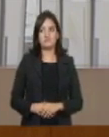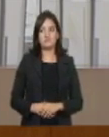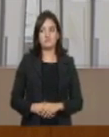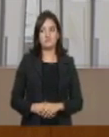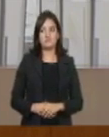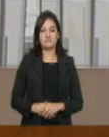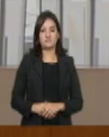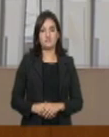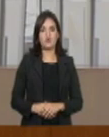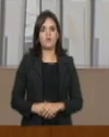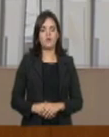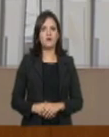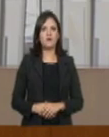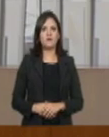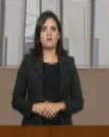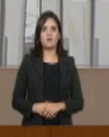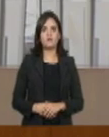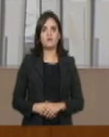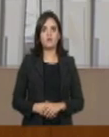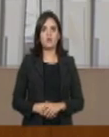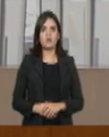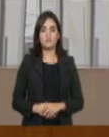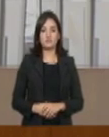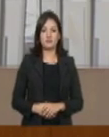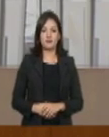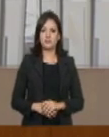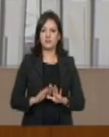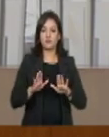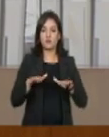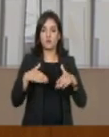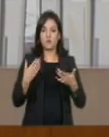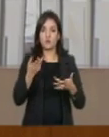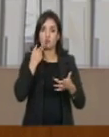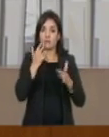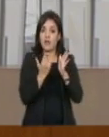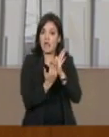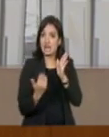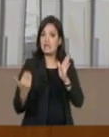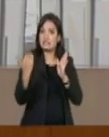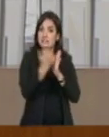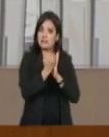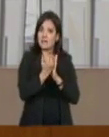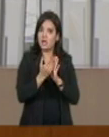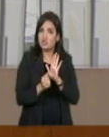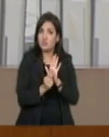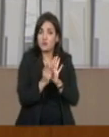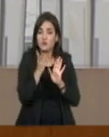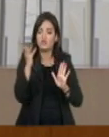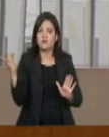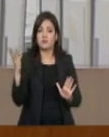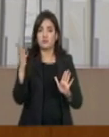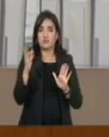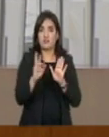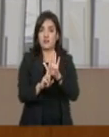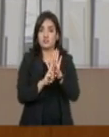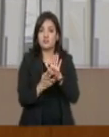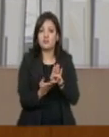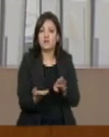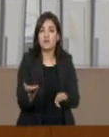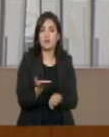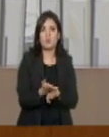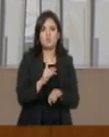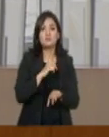Mas eu digo que, quando se fala em excesso de recursos, etc., existem mecanismos que essa corte já